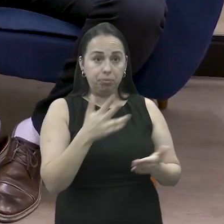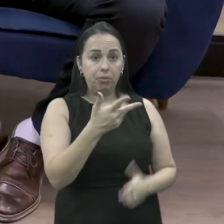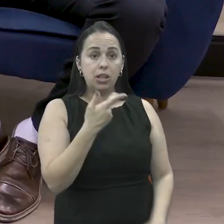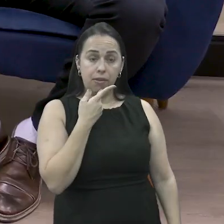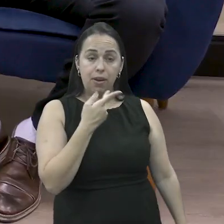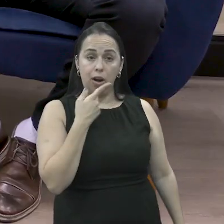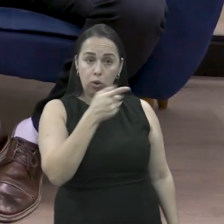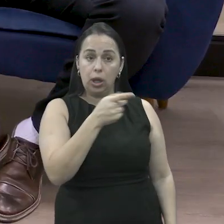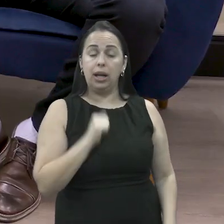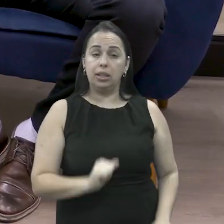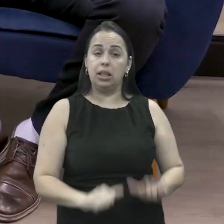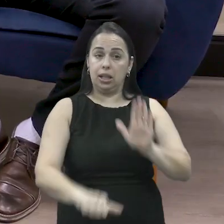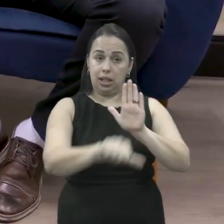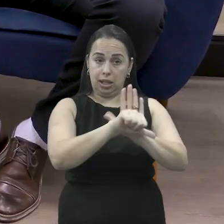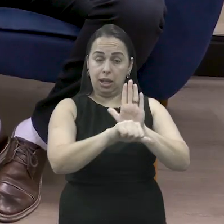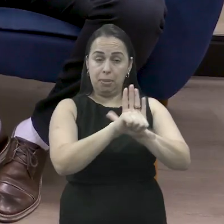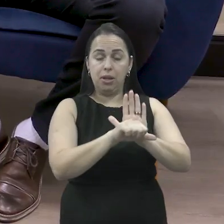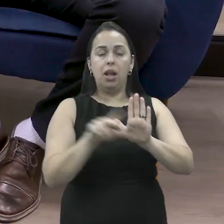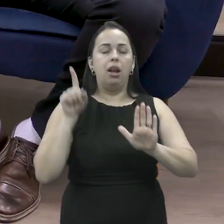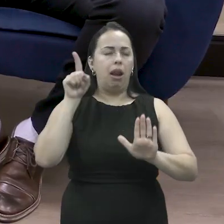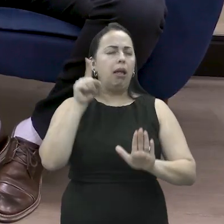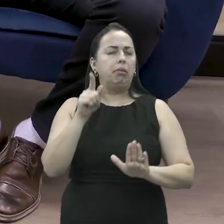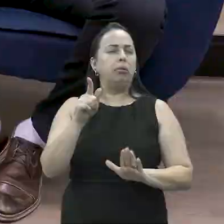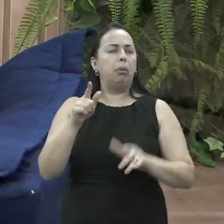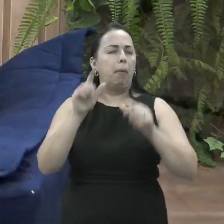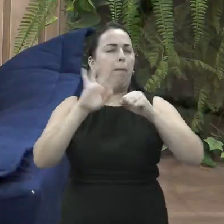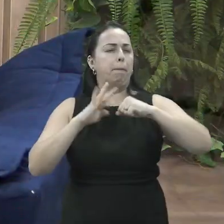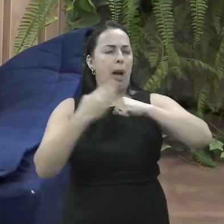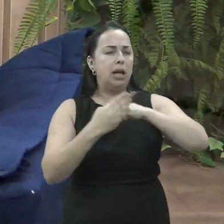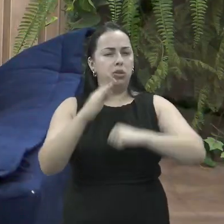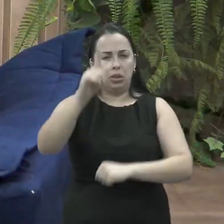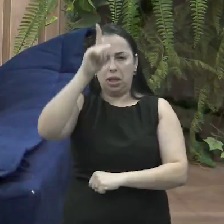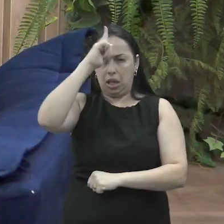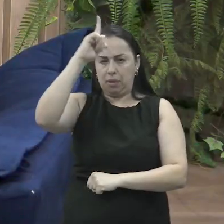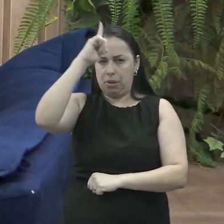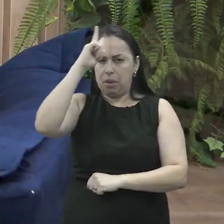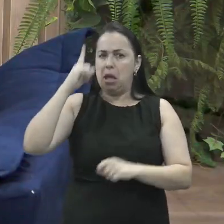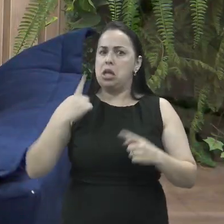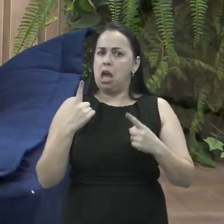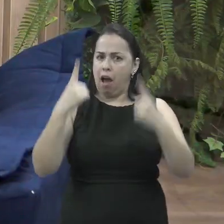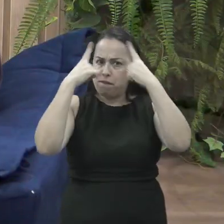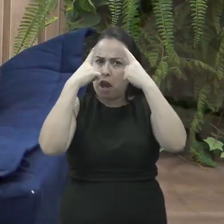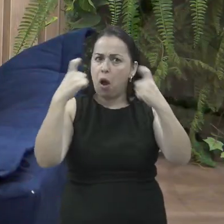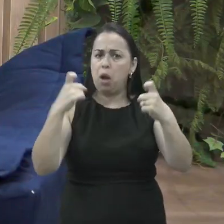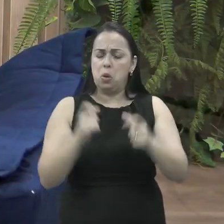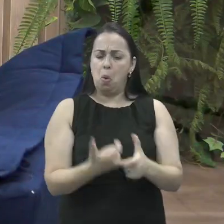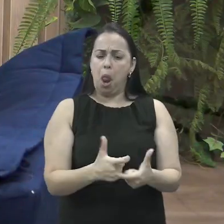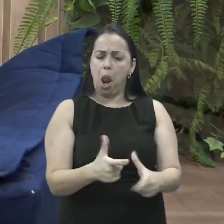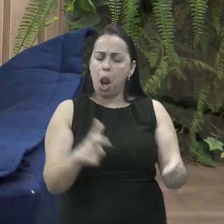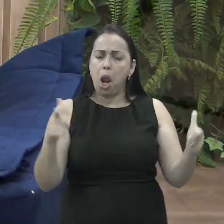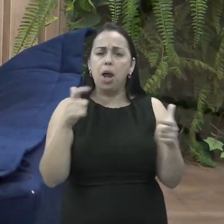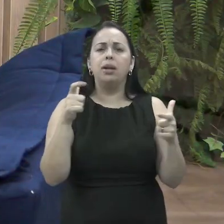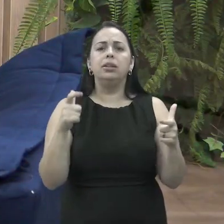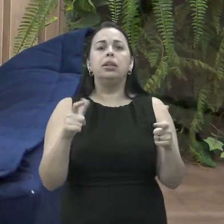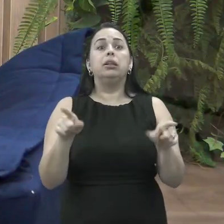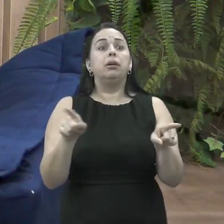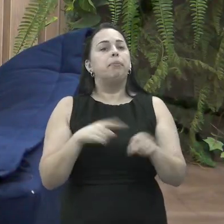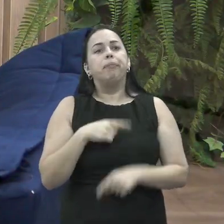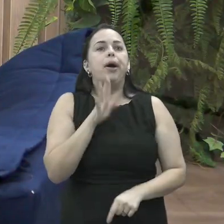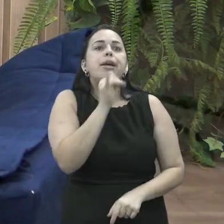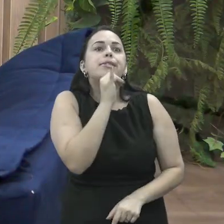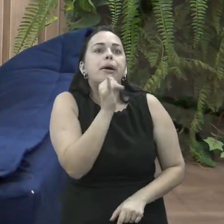diz respeito à criminalidade que você comentou, vou dar um exemplo aqui do Campo dos Alemães, que é um bairro de São José dos Campos, e que a violência tem crescido muito,